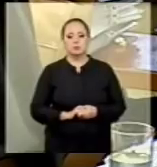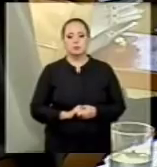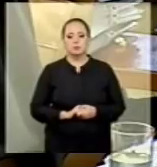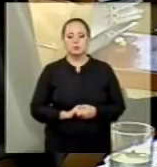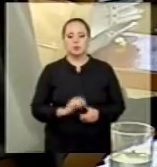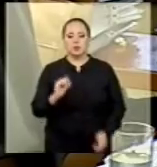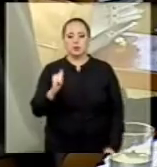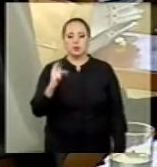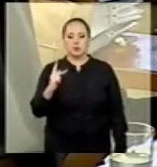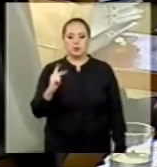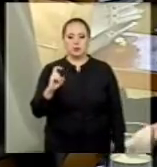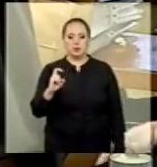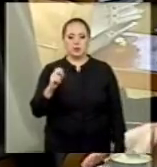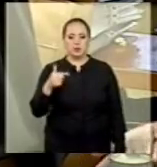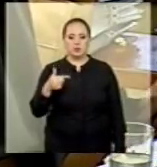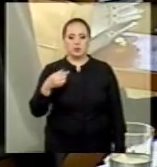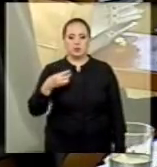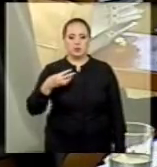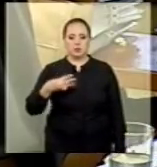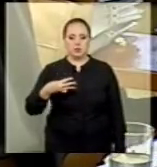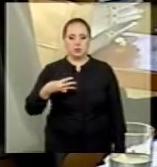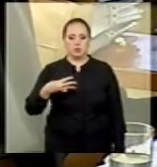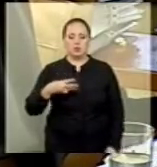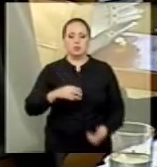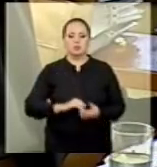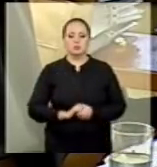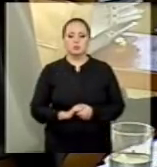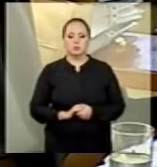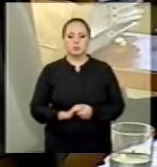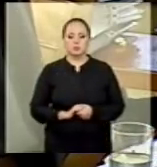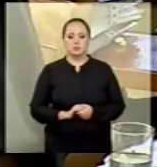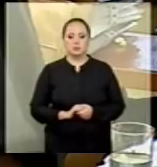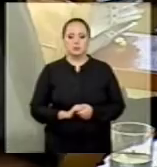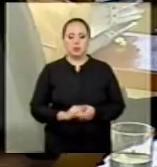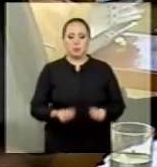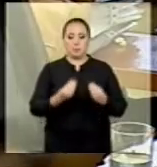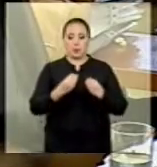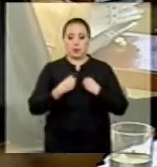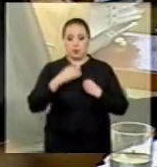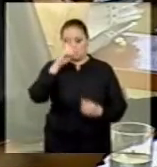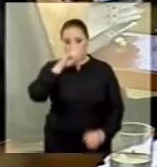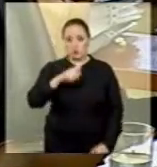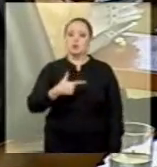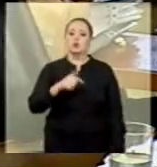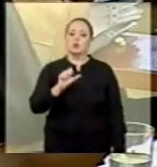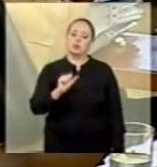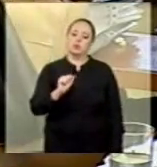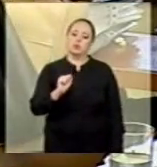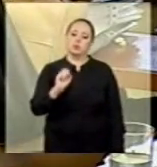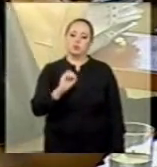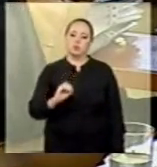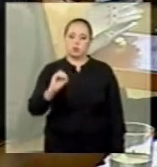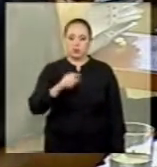Ação penal 523. Foi concluso a mim em 28 de outubro de